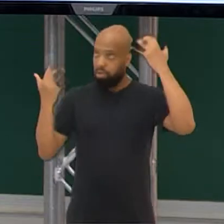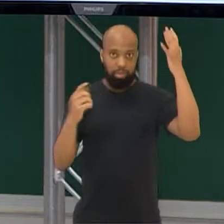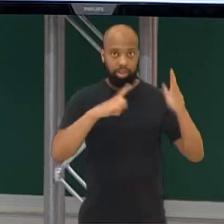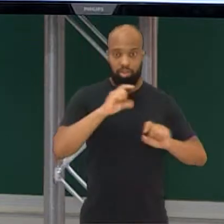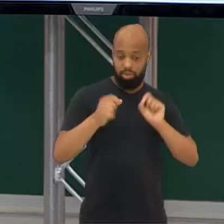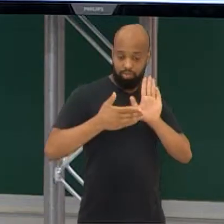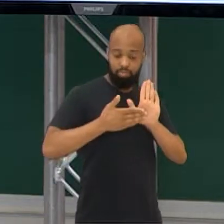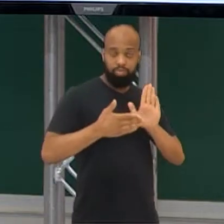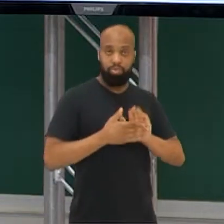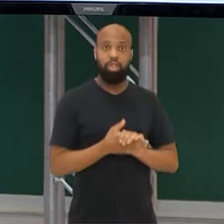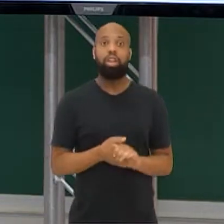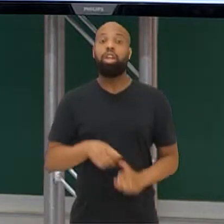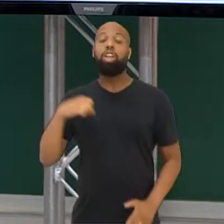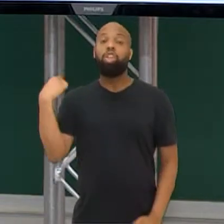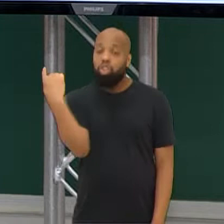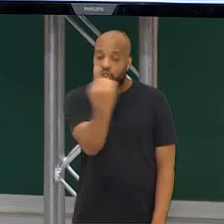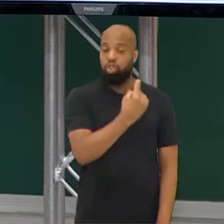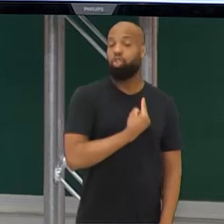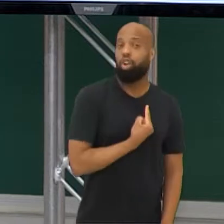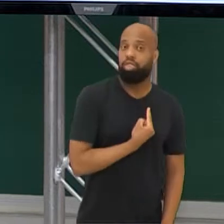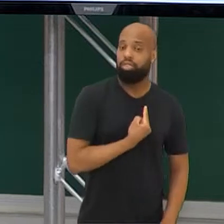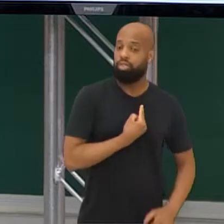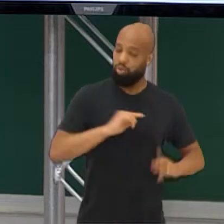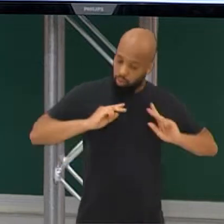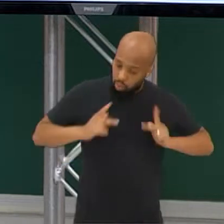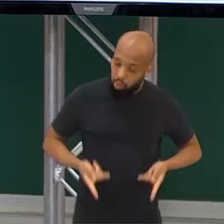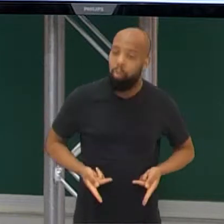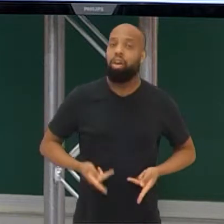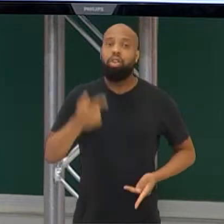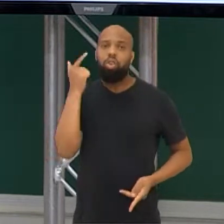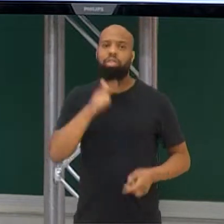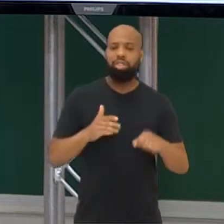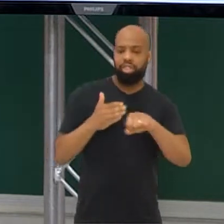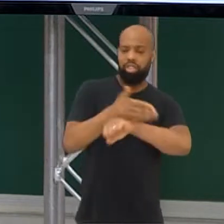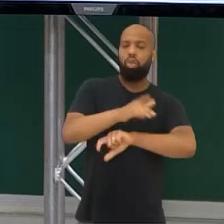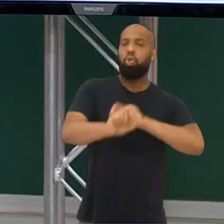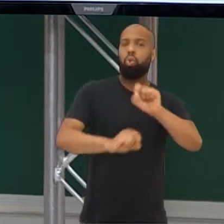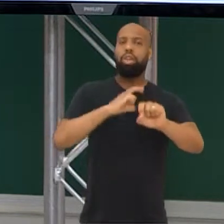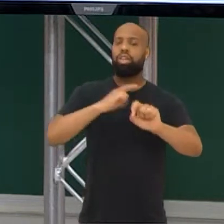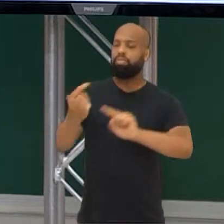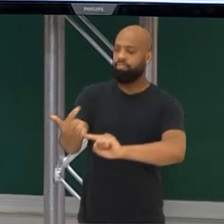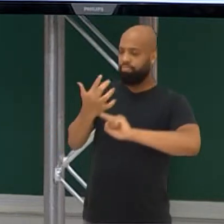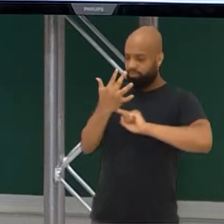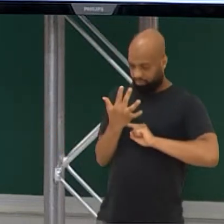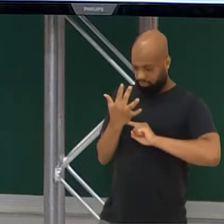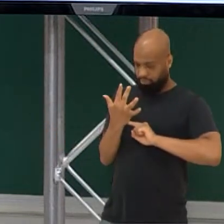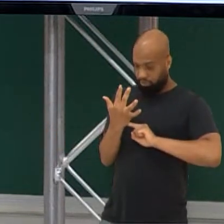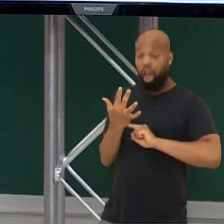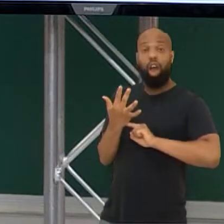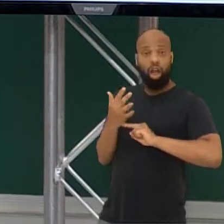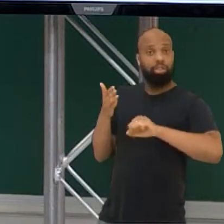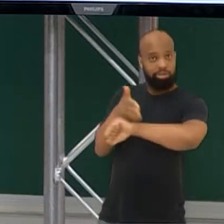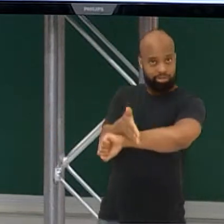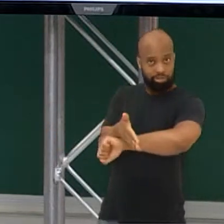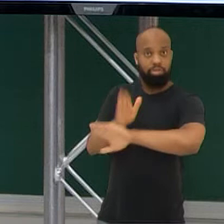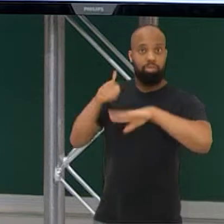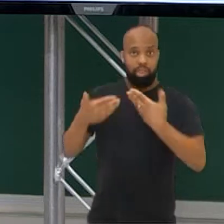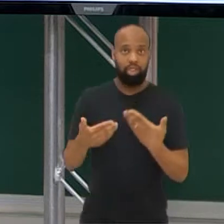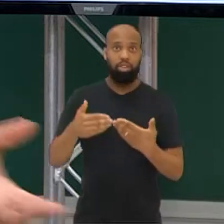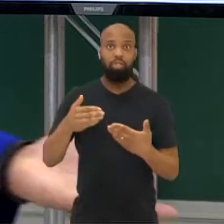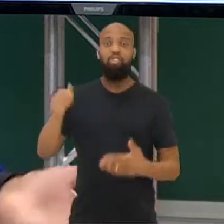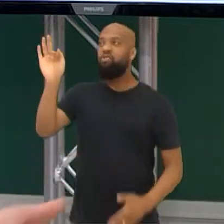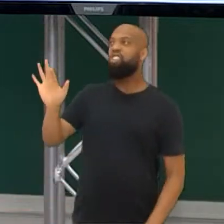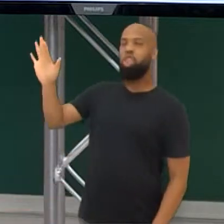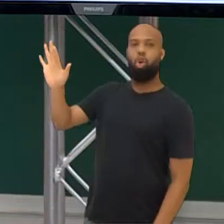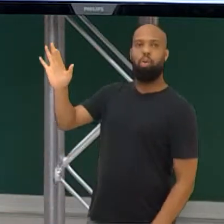a gente, enquanto ser humano, a gente tem acesso ao que aparece para a gente, né? E o fenômeno é justamente isso,